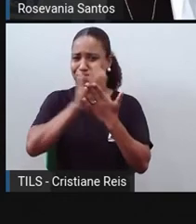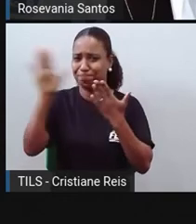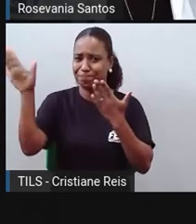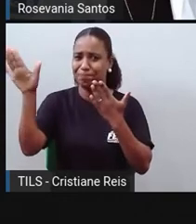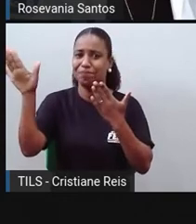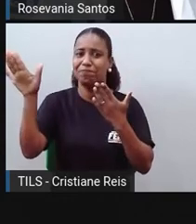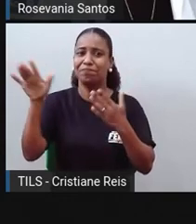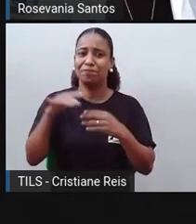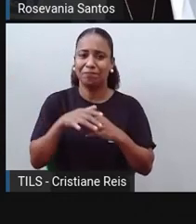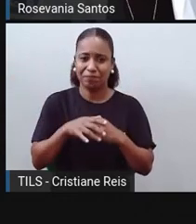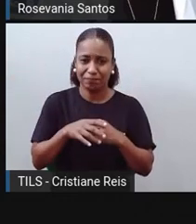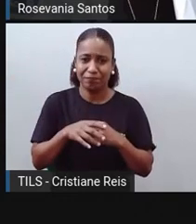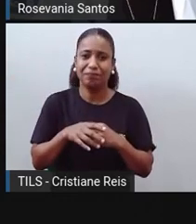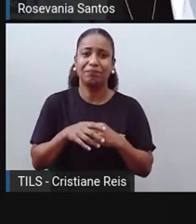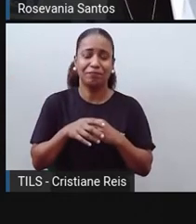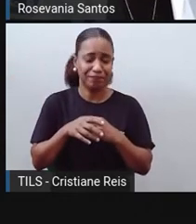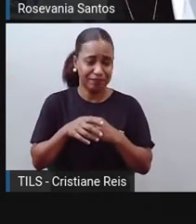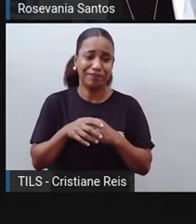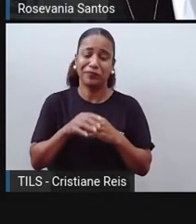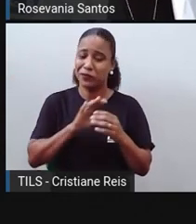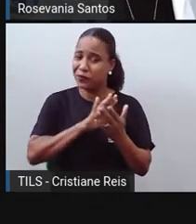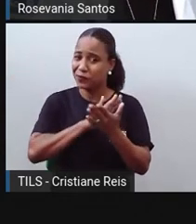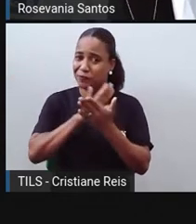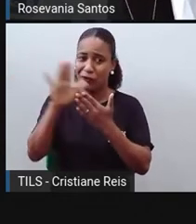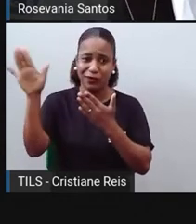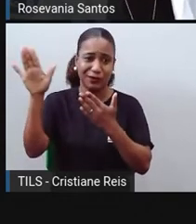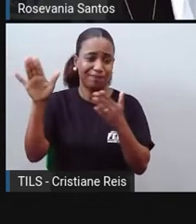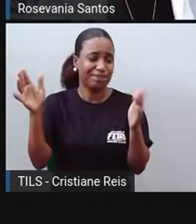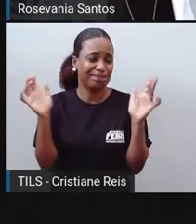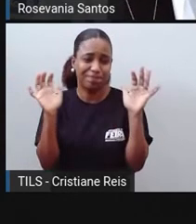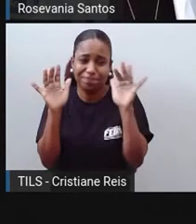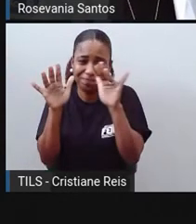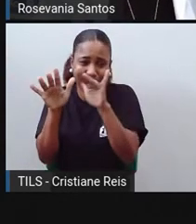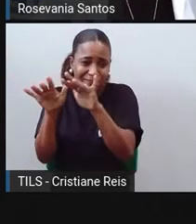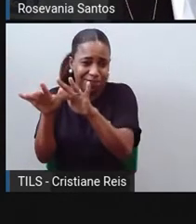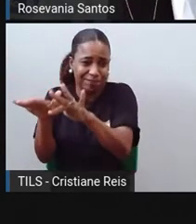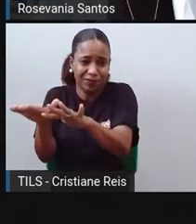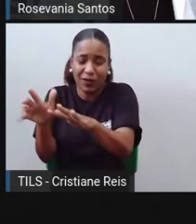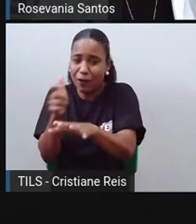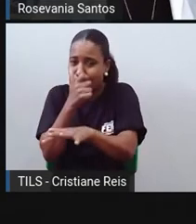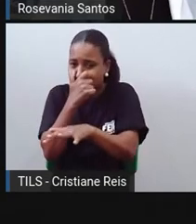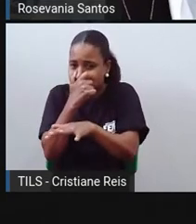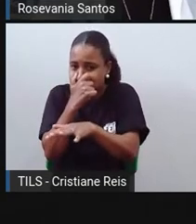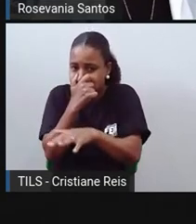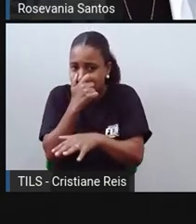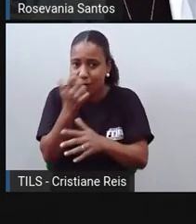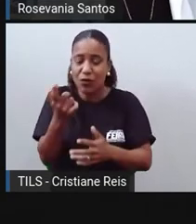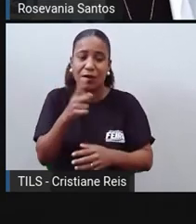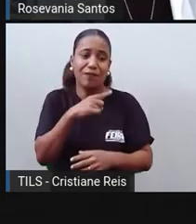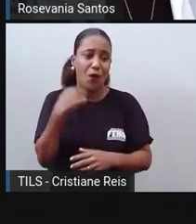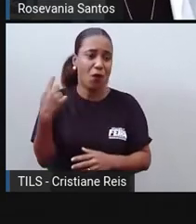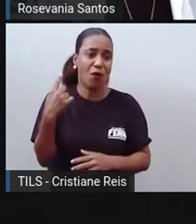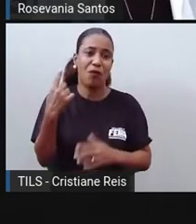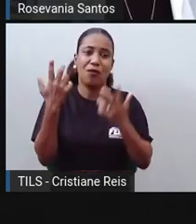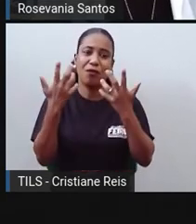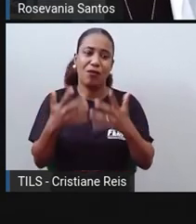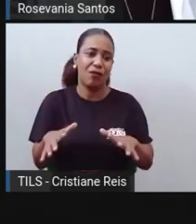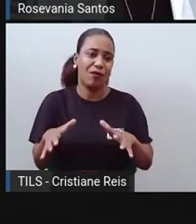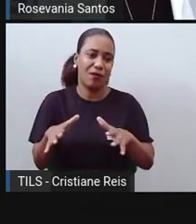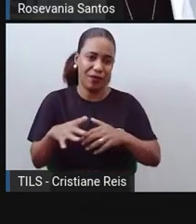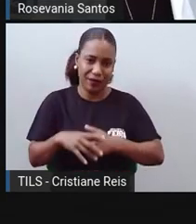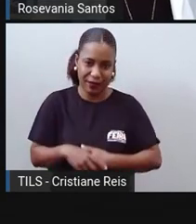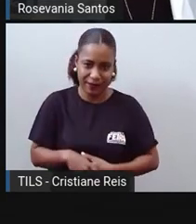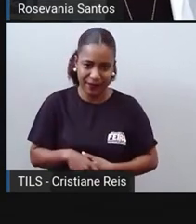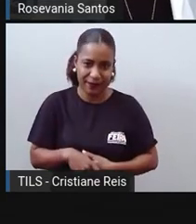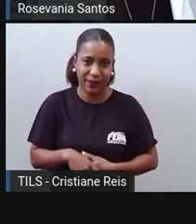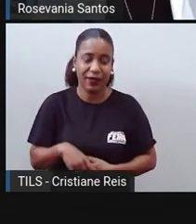até esquecendo das questões sanitárias. O importante mesmo era ir embora, até porque eles estavam correndo, né, perigo de vida. Aqui nas guerras,